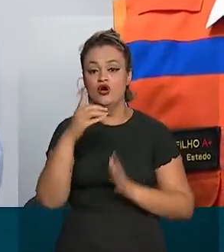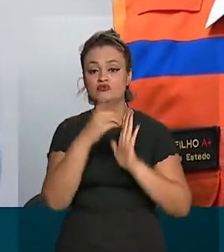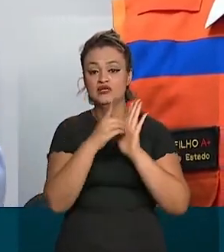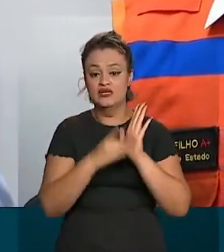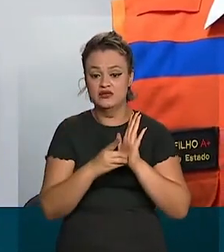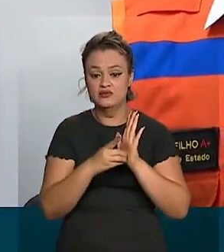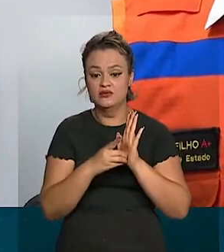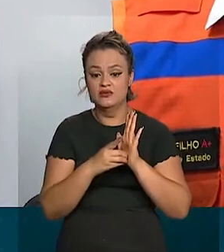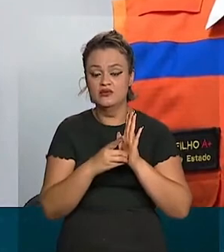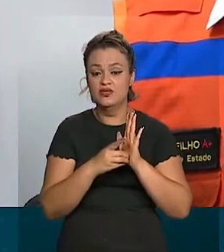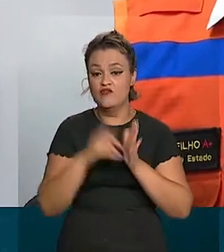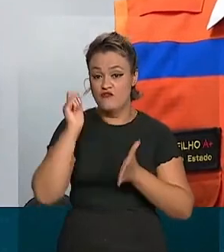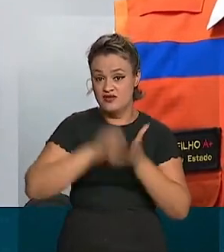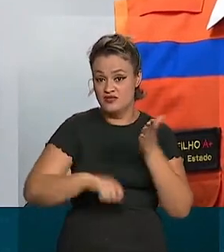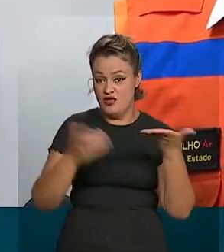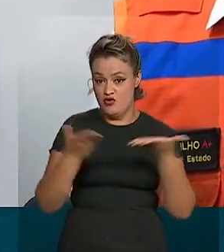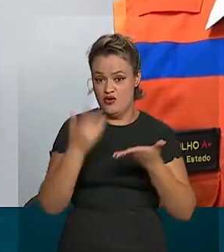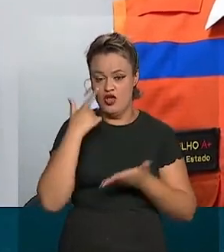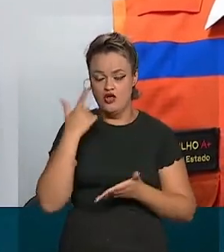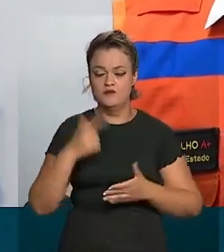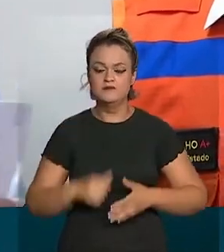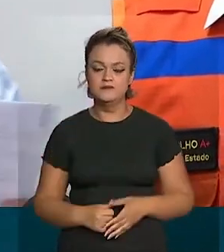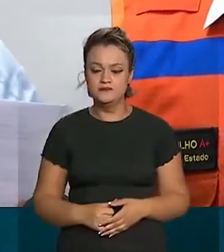decreto que eu vou assinar agora.